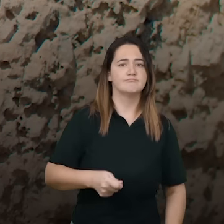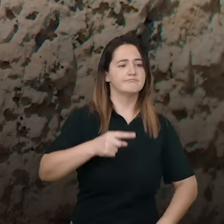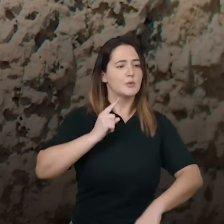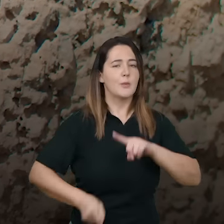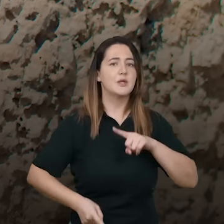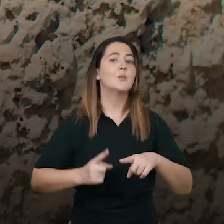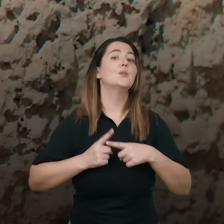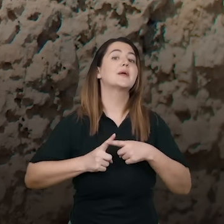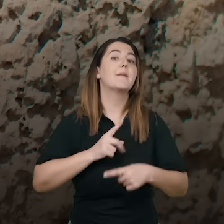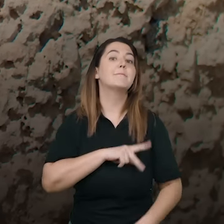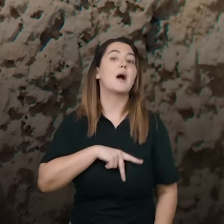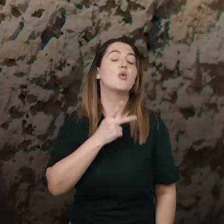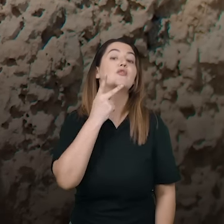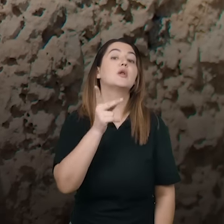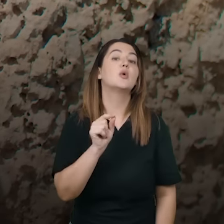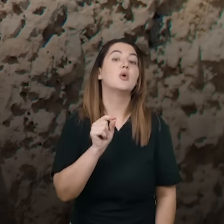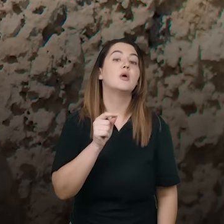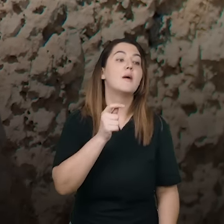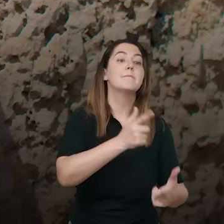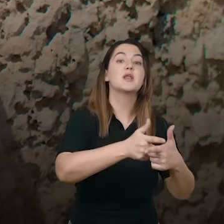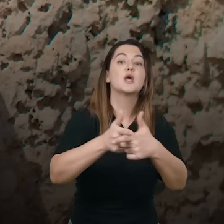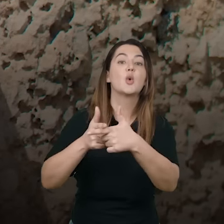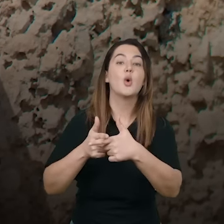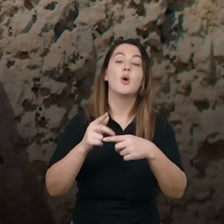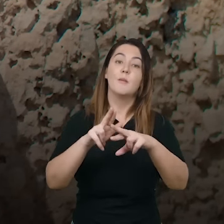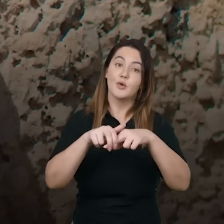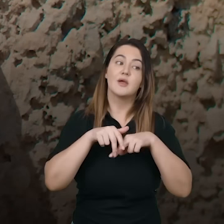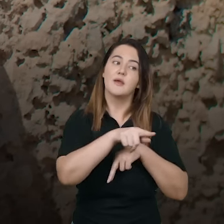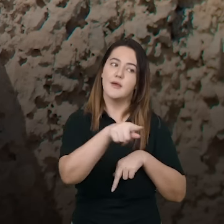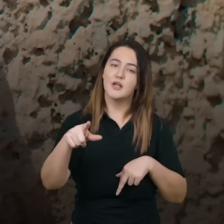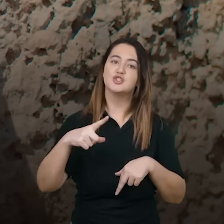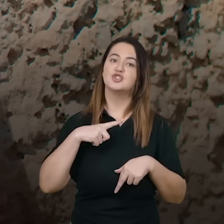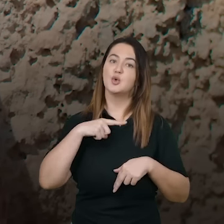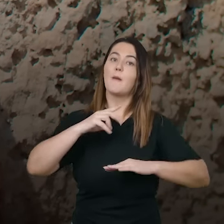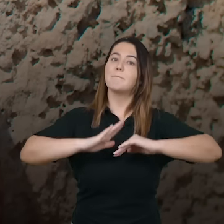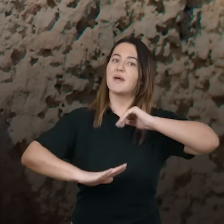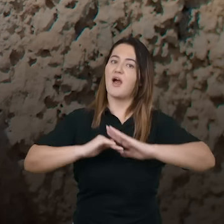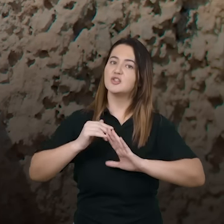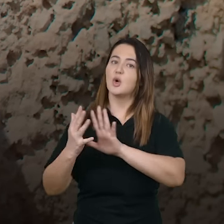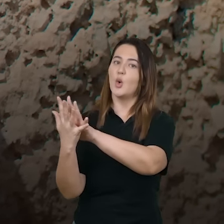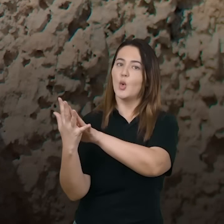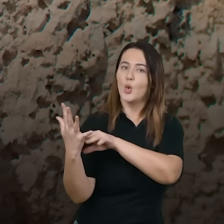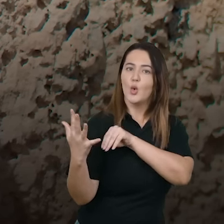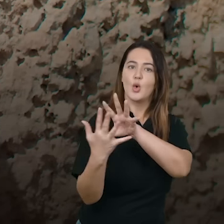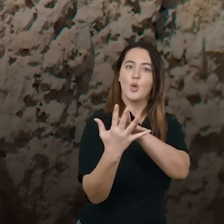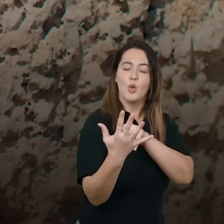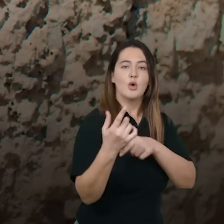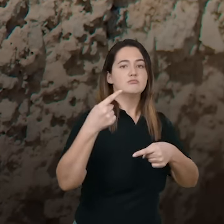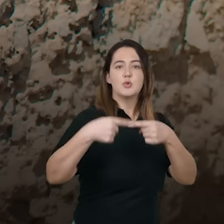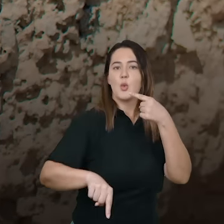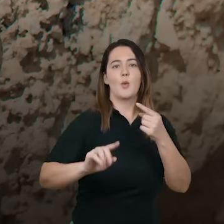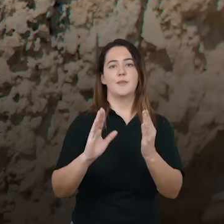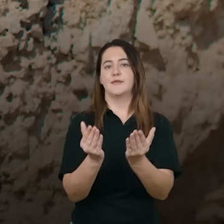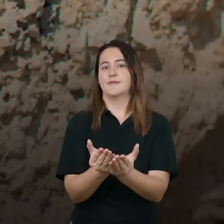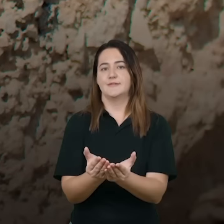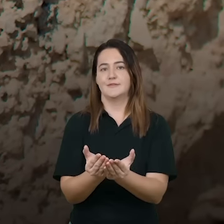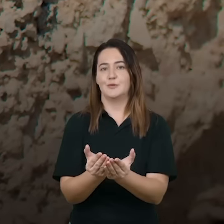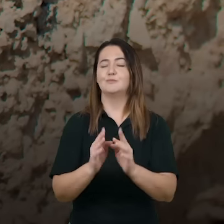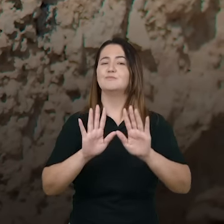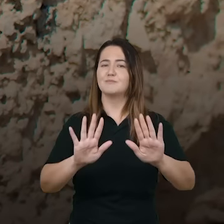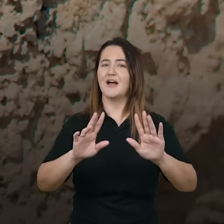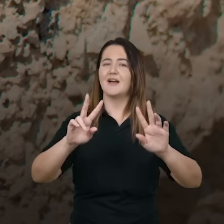por que ele repreendeu tanto a igreja por aceitar em seu bojo práticas que não tinham a ver com a moralidade cristã. Mas isso